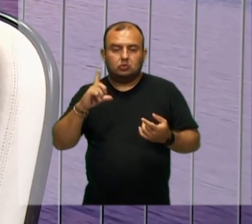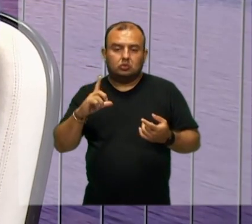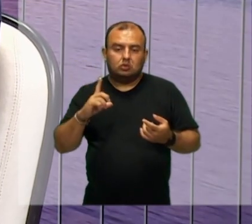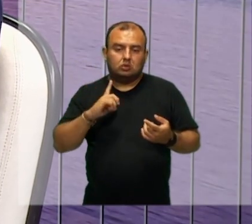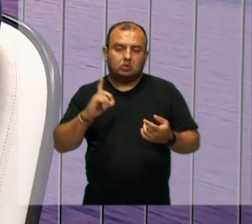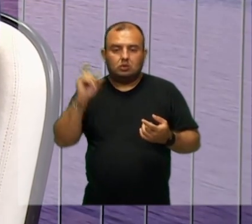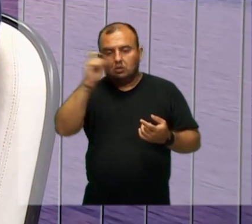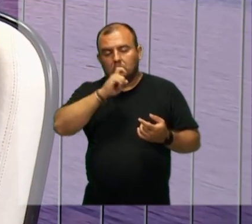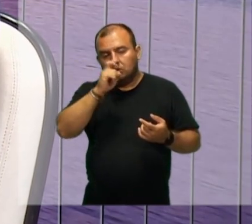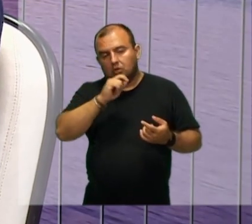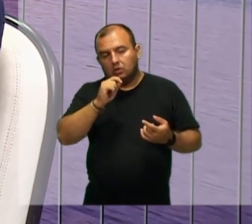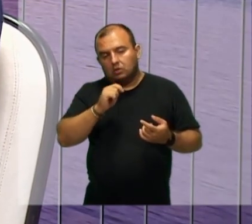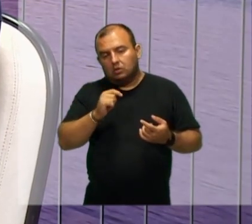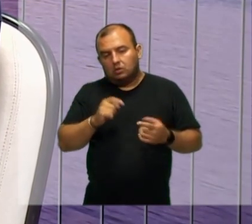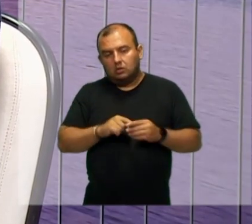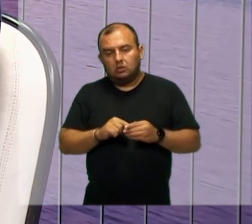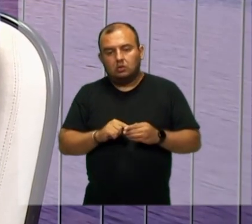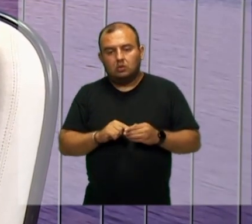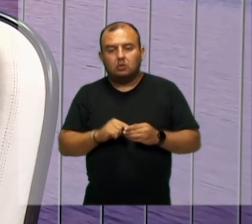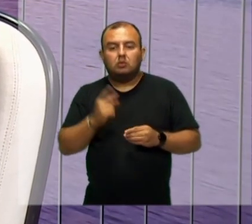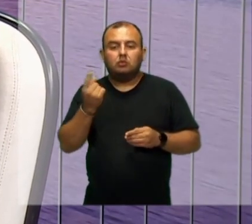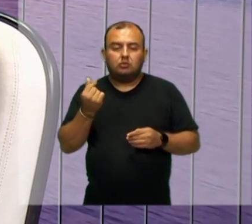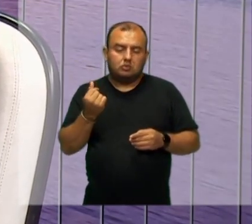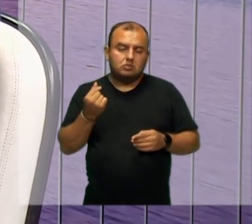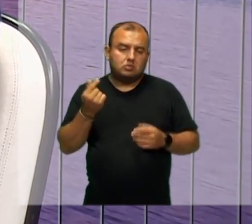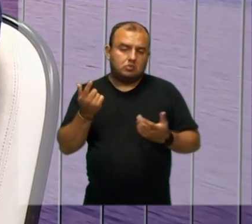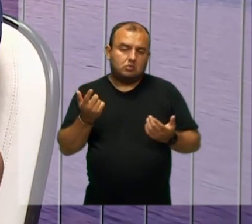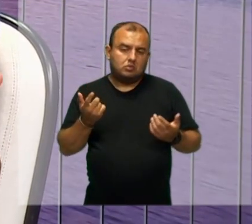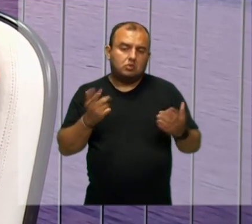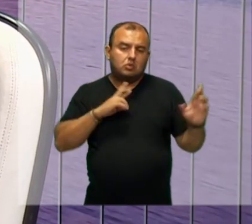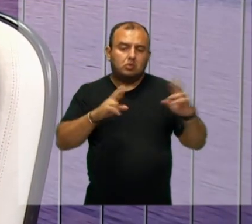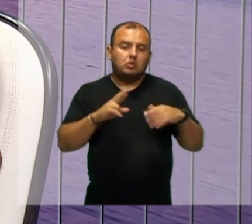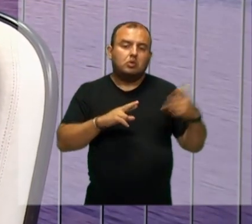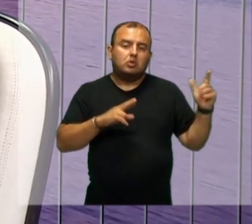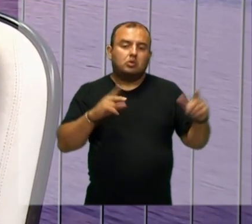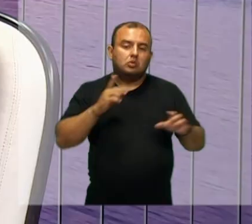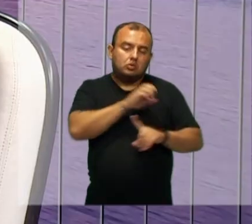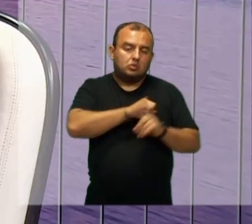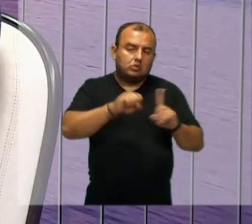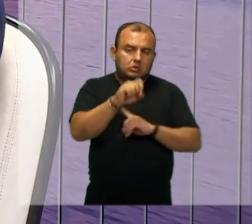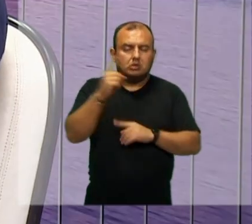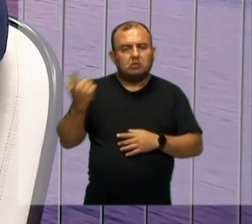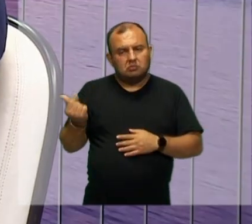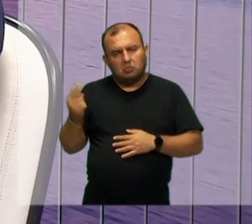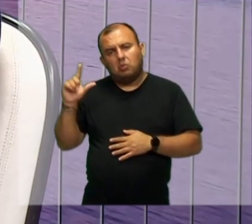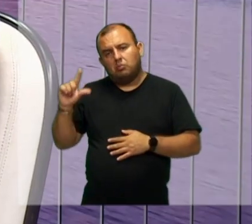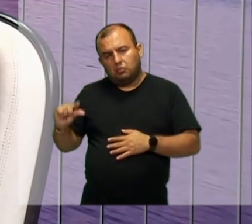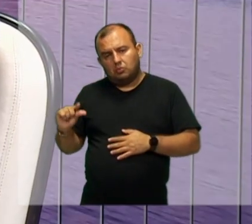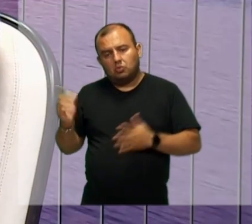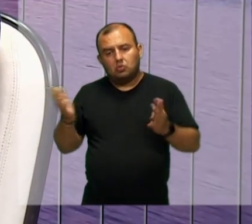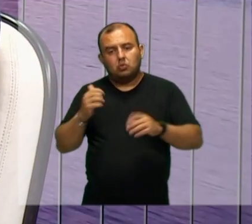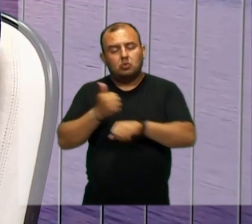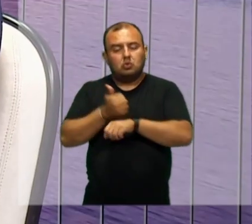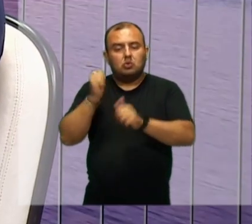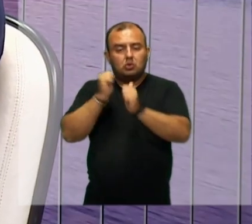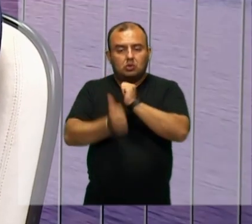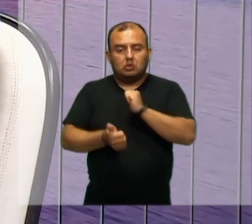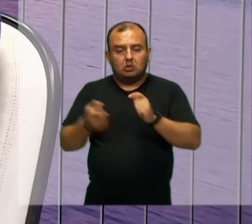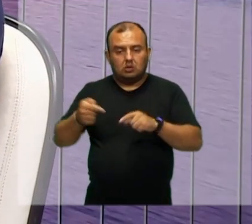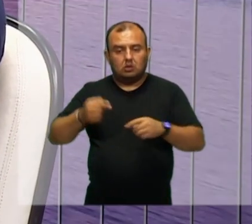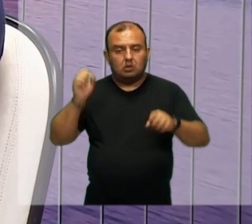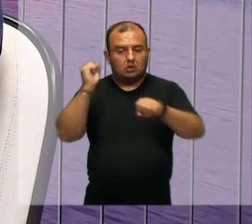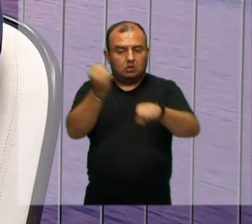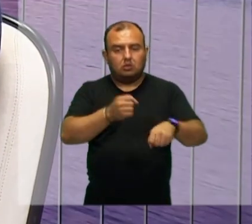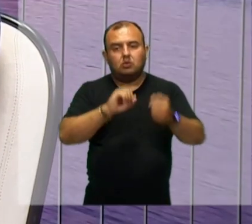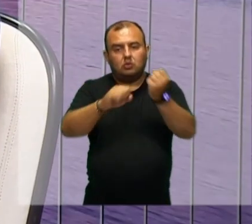te mentindo pelo baixo custo, relacionado a algumas coisas da nossa sociedade a baixo custo. Hoje, um atleta de alto rendimento na